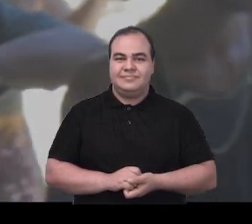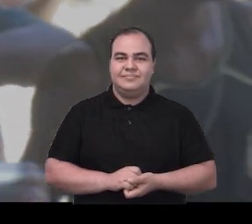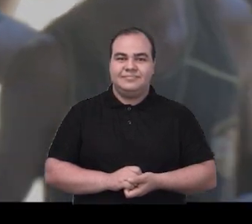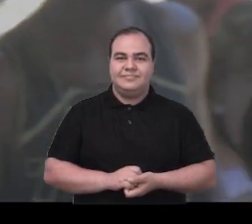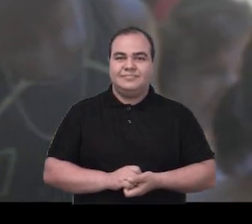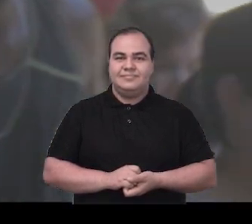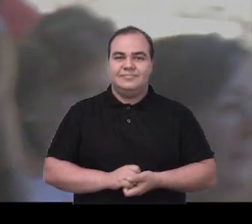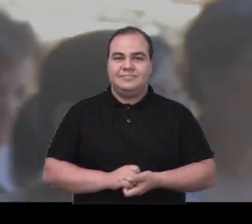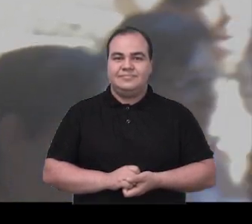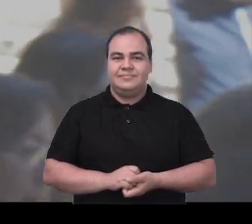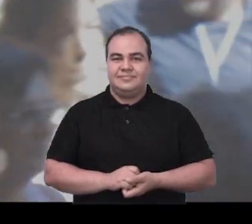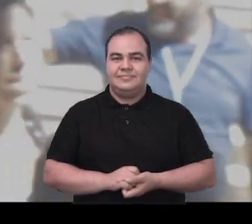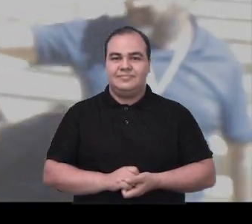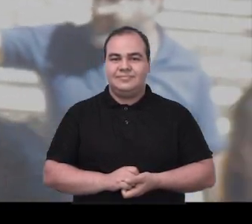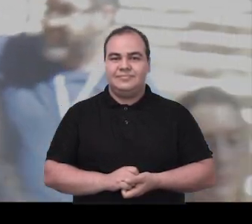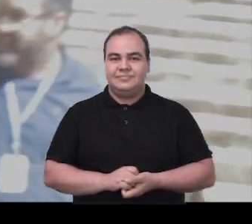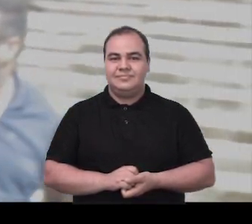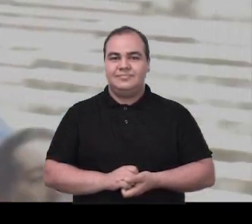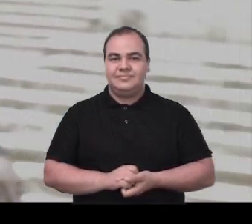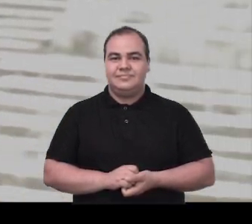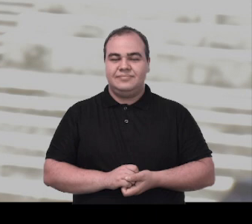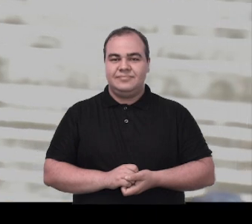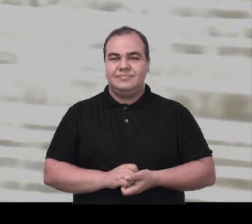viver. Rogério observa a roda.